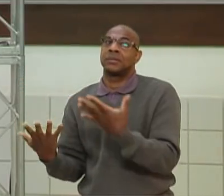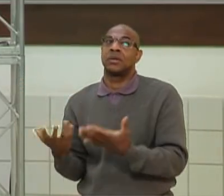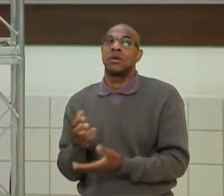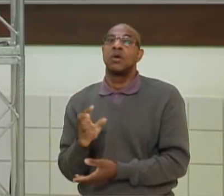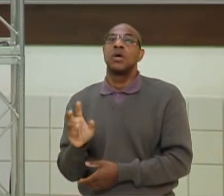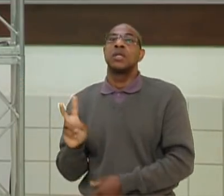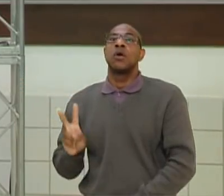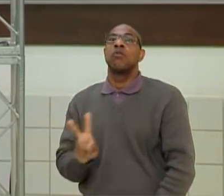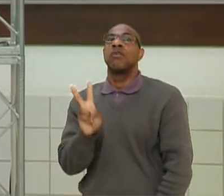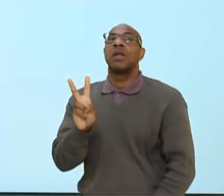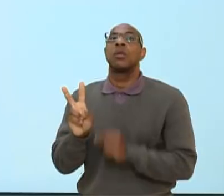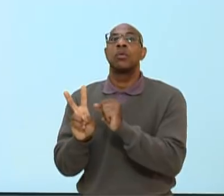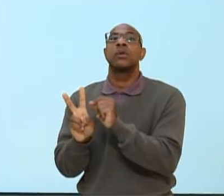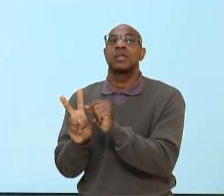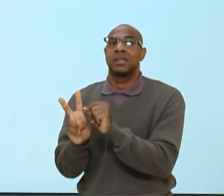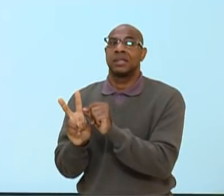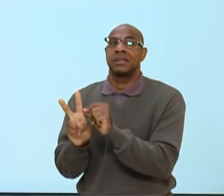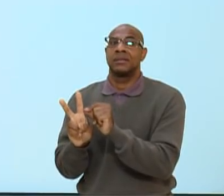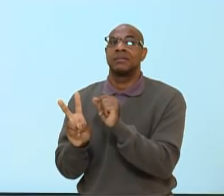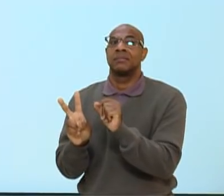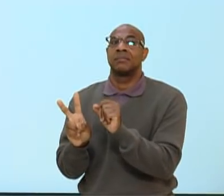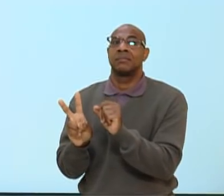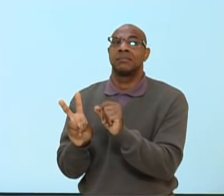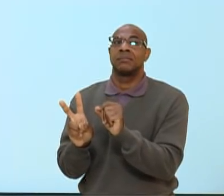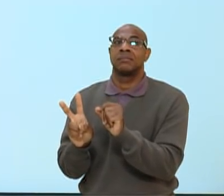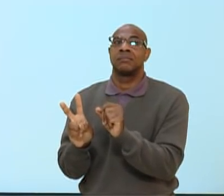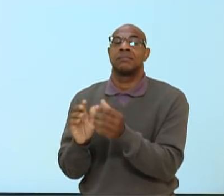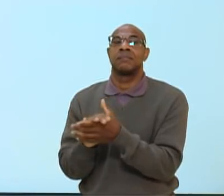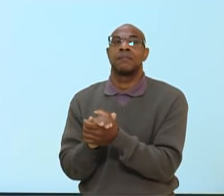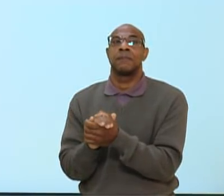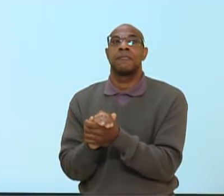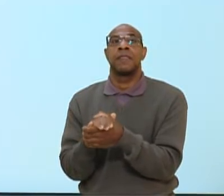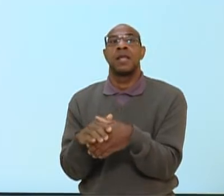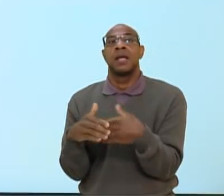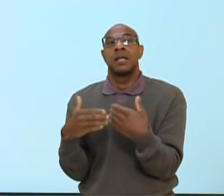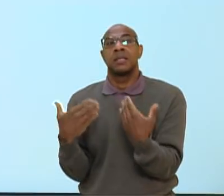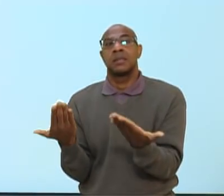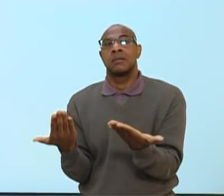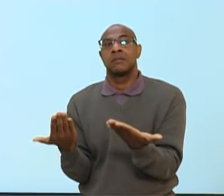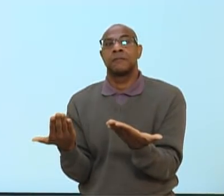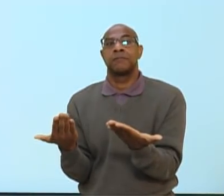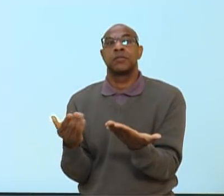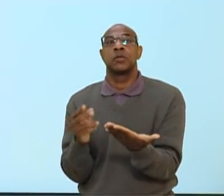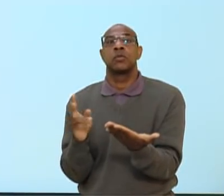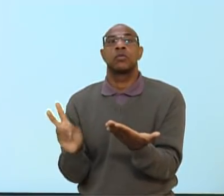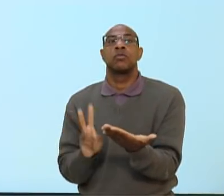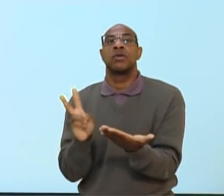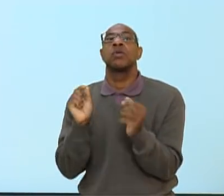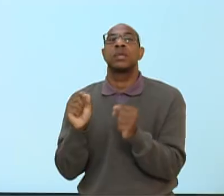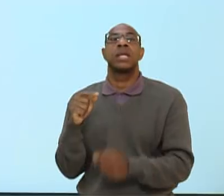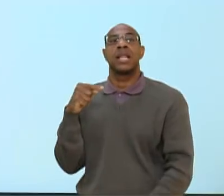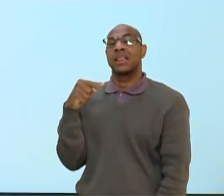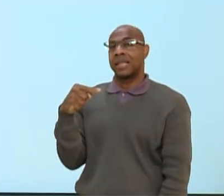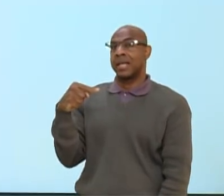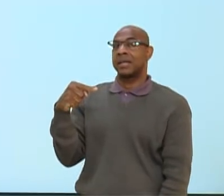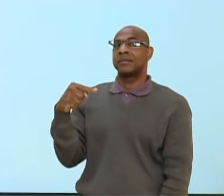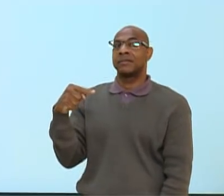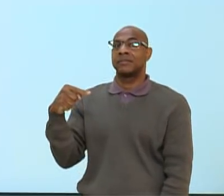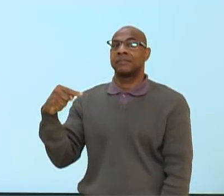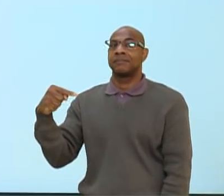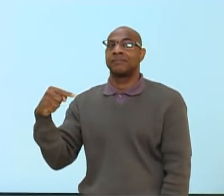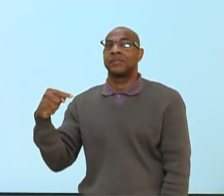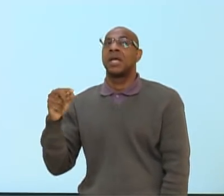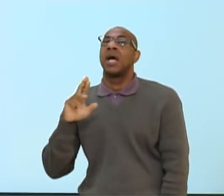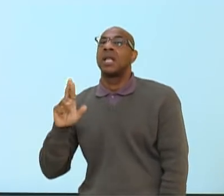que poderia ser esse 5π sobre 4 ou 3π sobre 4, com o valor negativo. Então,